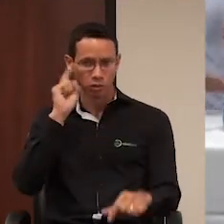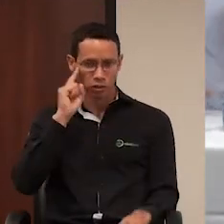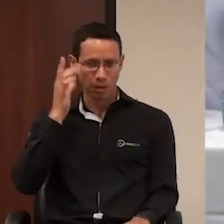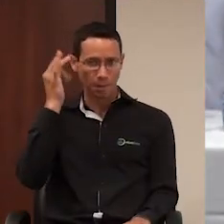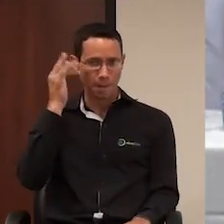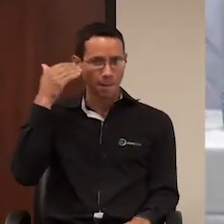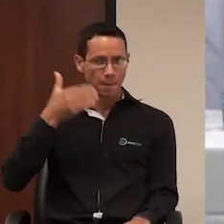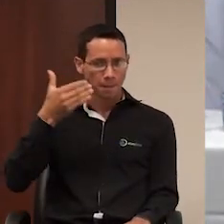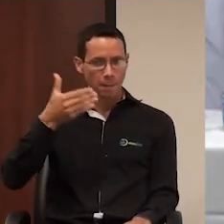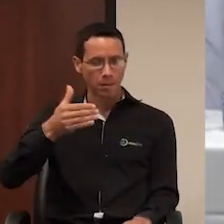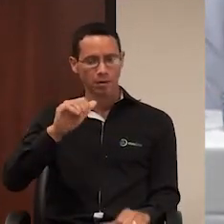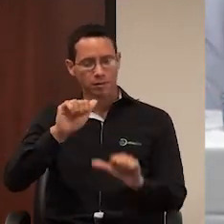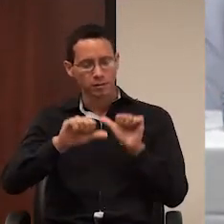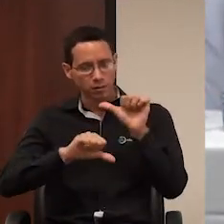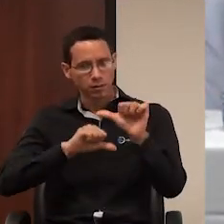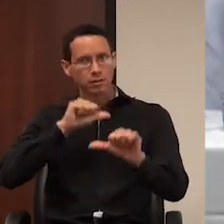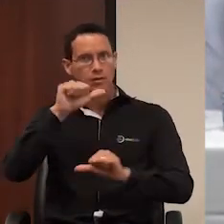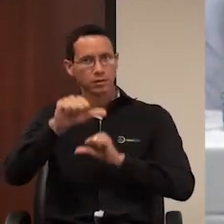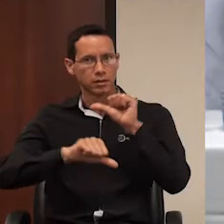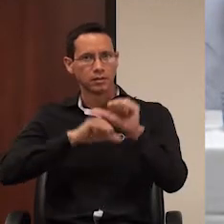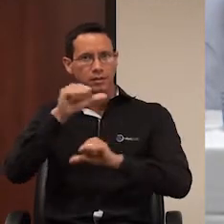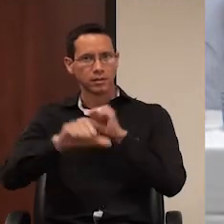tanto impacto assim, né?